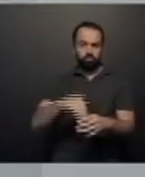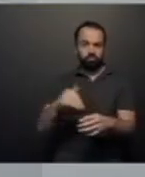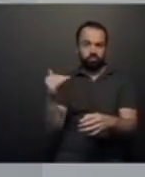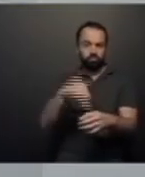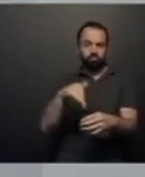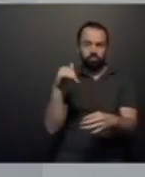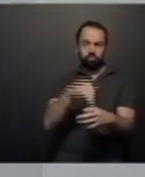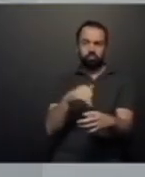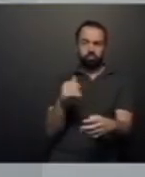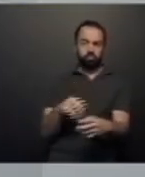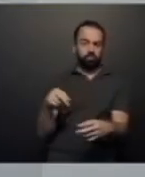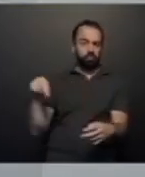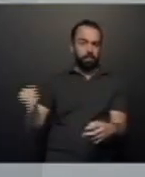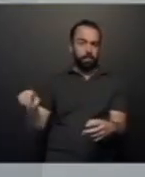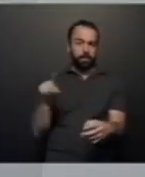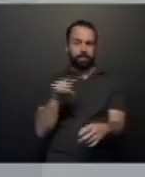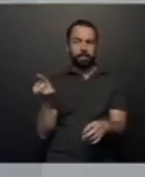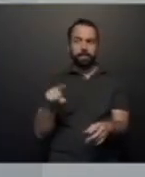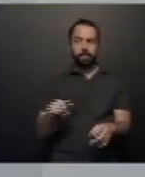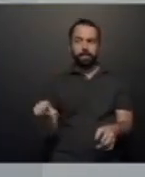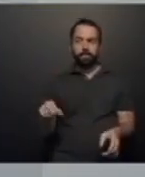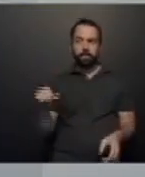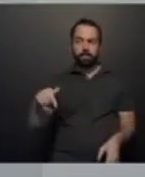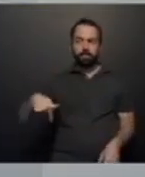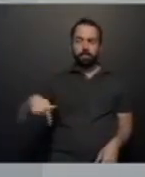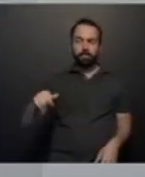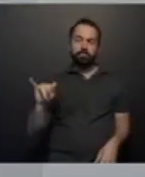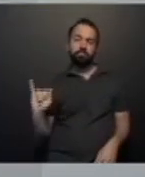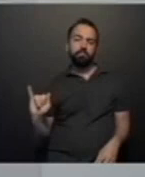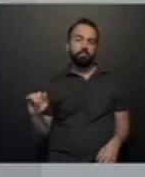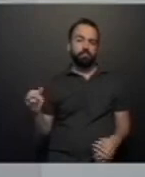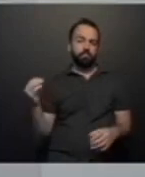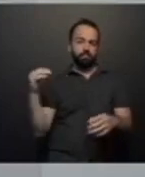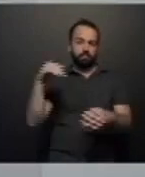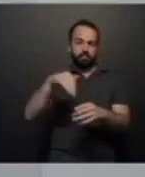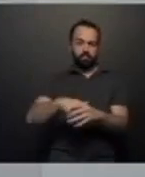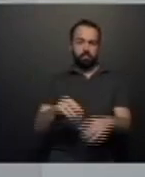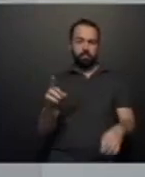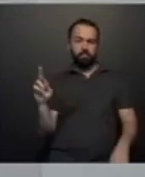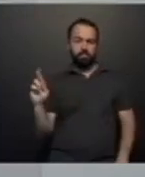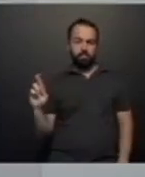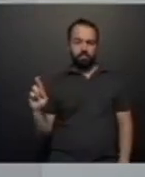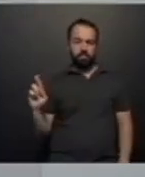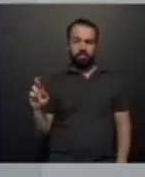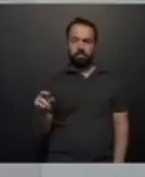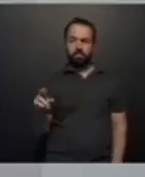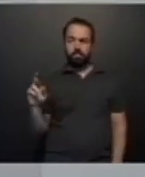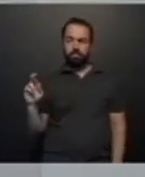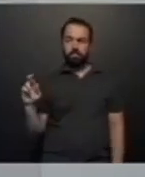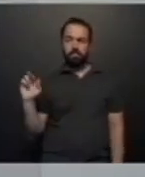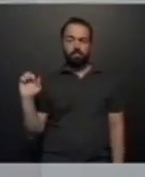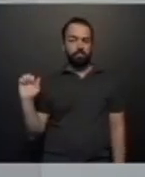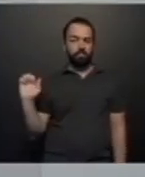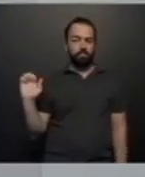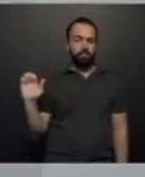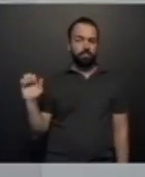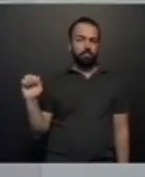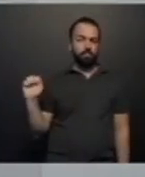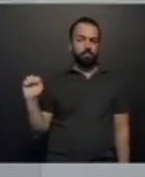Quando a gente chegar no ensino médio, teremos um outro conjunto numérico, que é o conjunto dos números complexos.